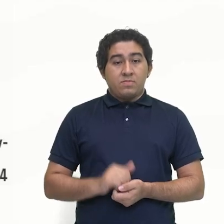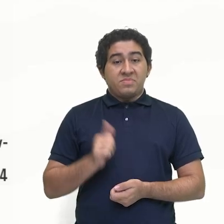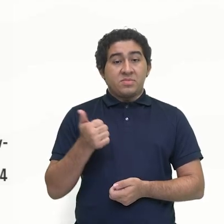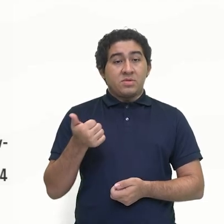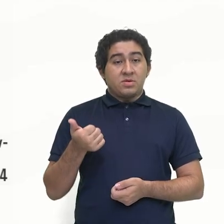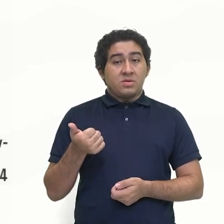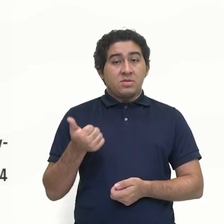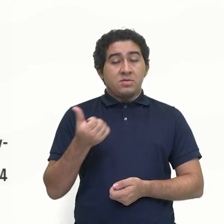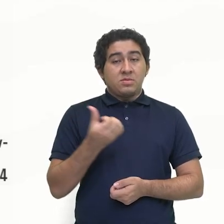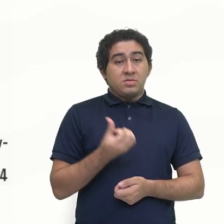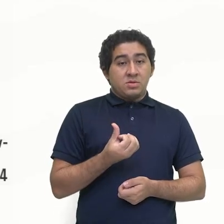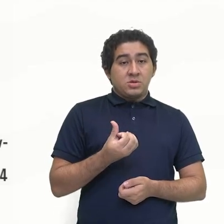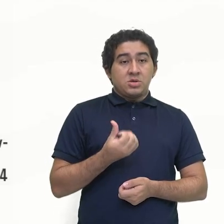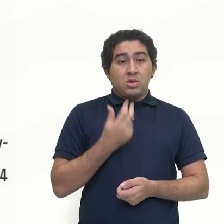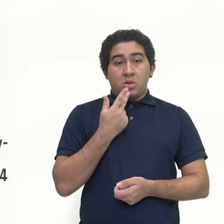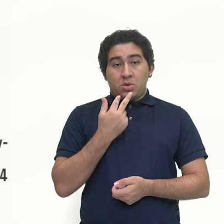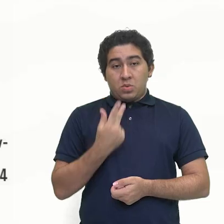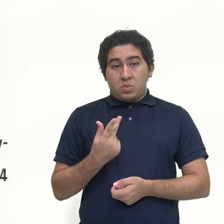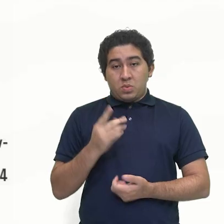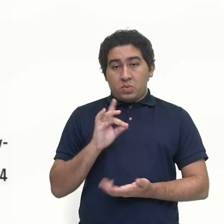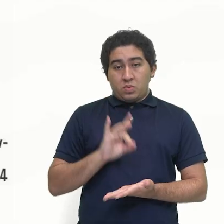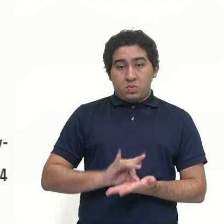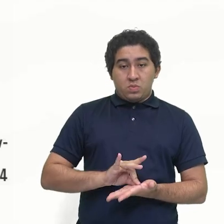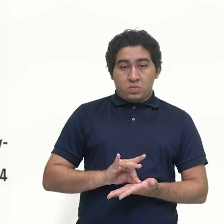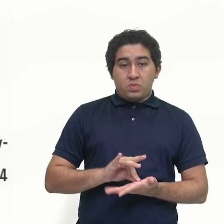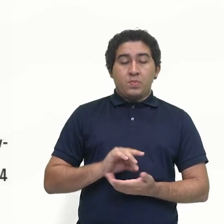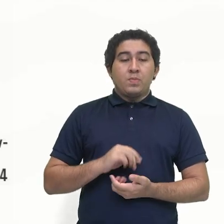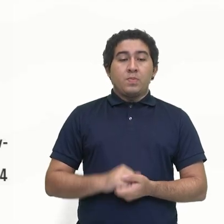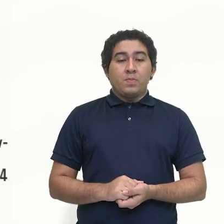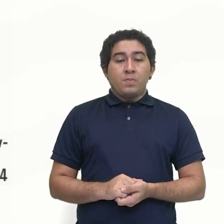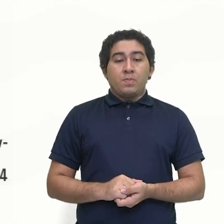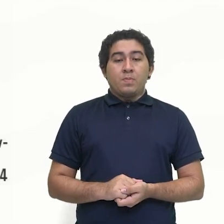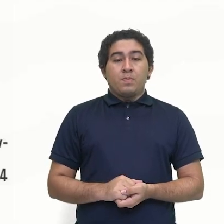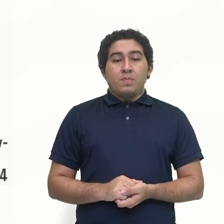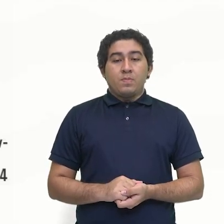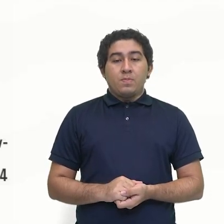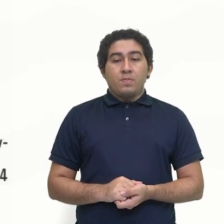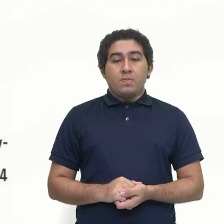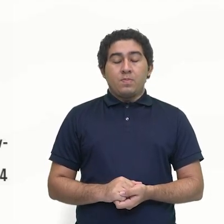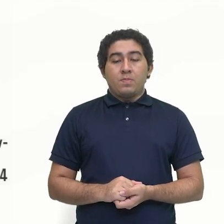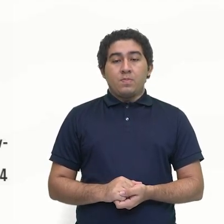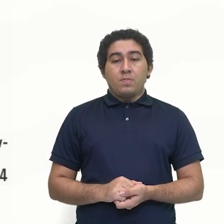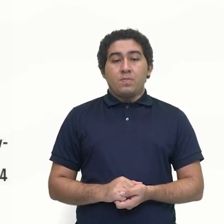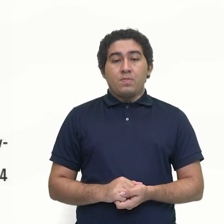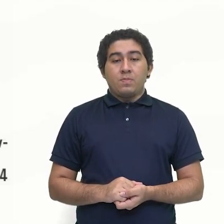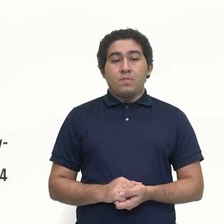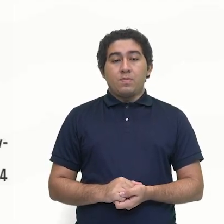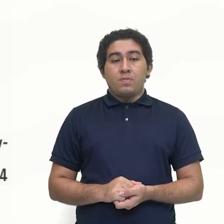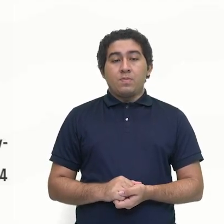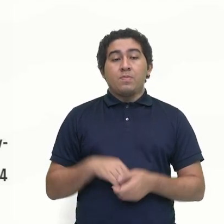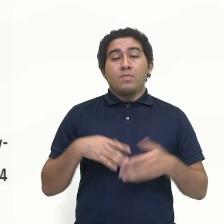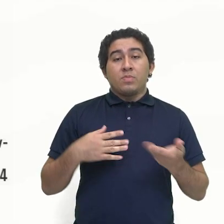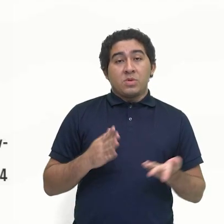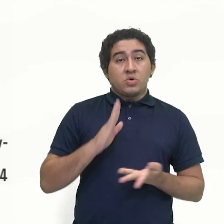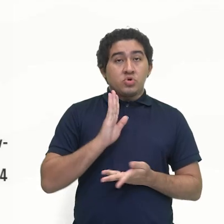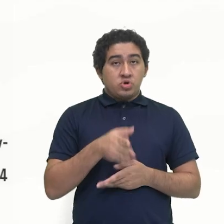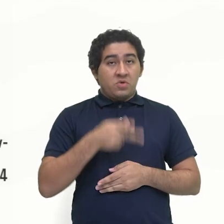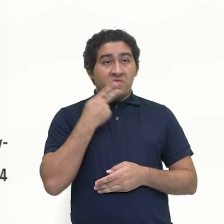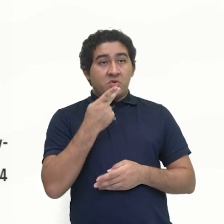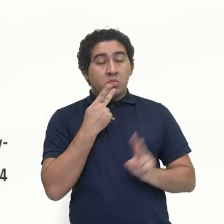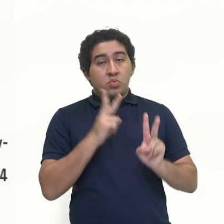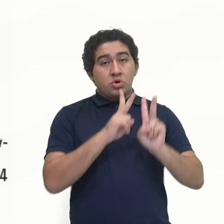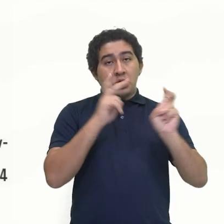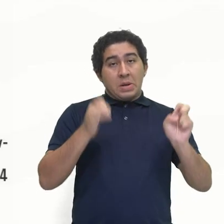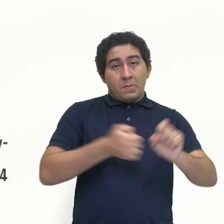línguas oficiais, ok? Bom, falamos sobre culinária, falamos sobre as línguas, né, que nós temos